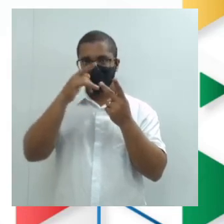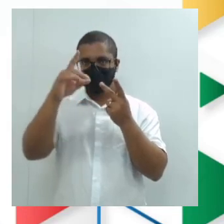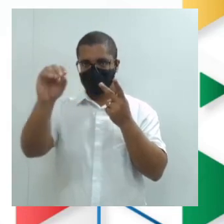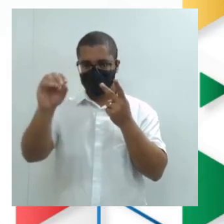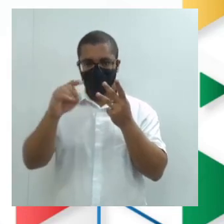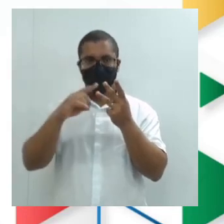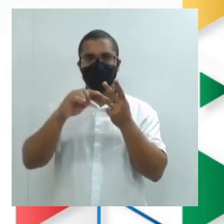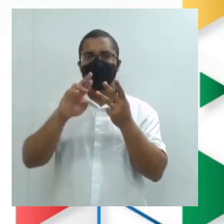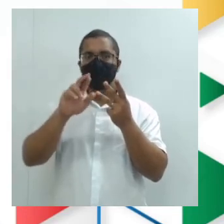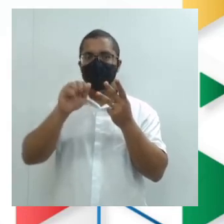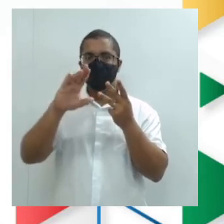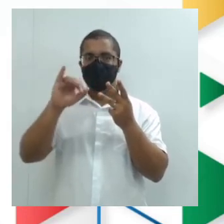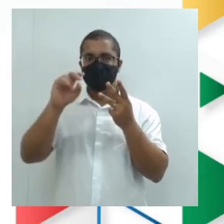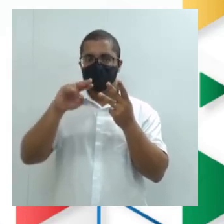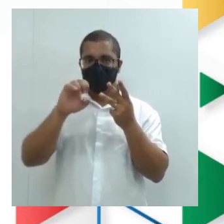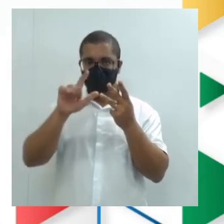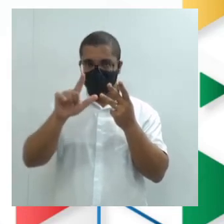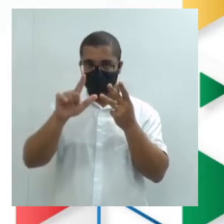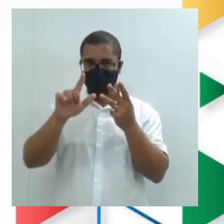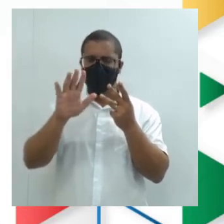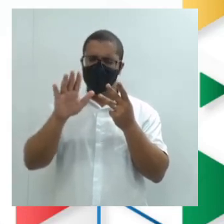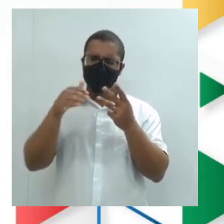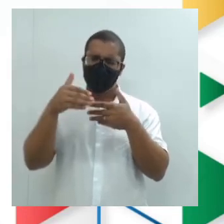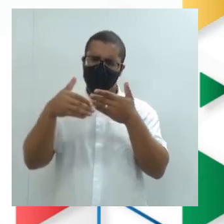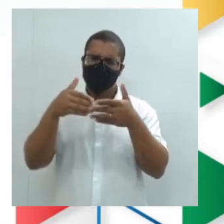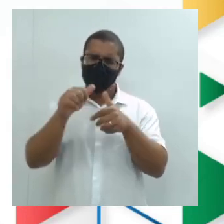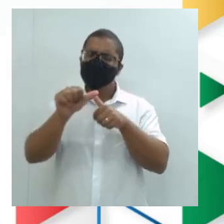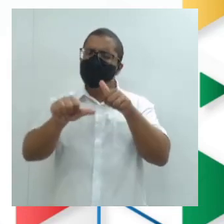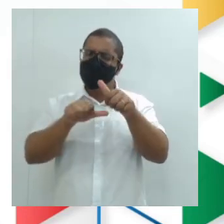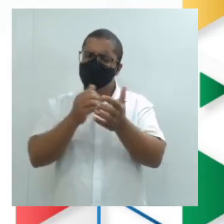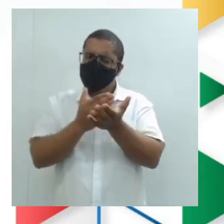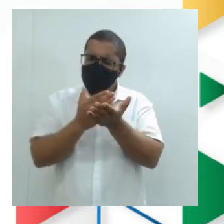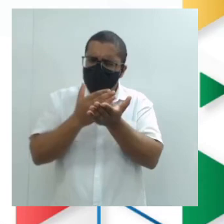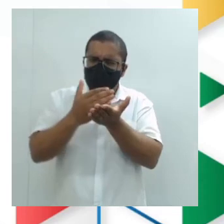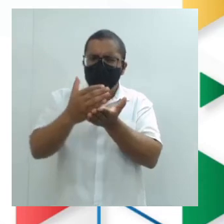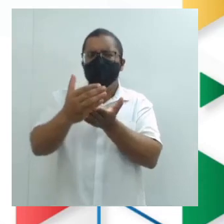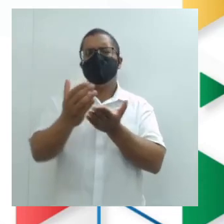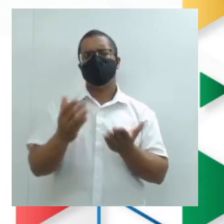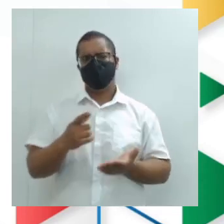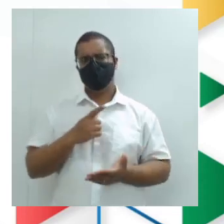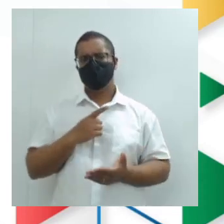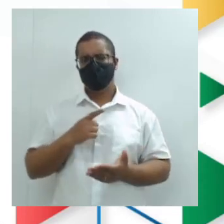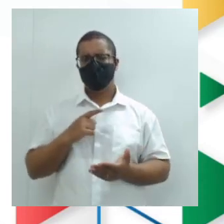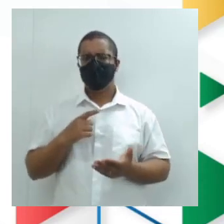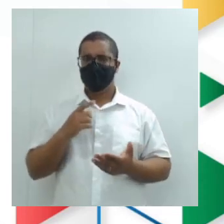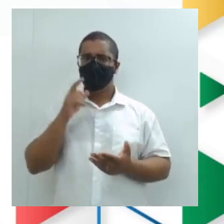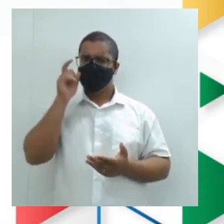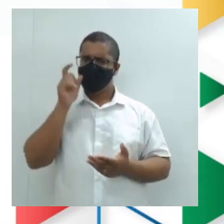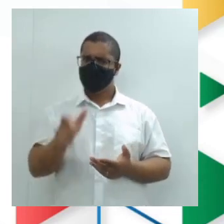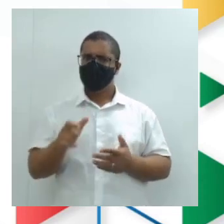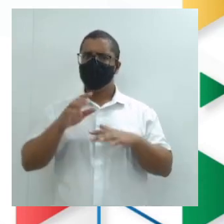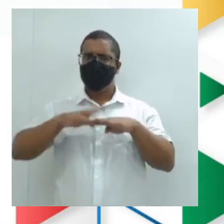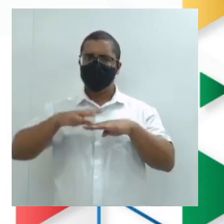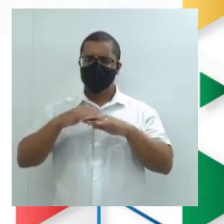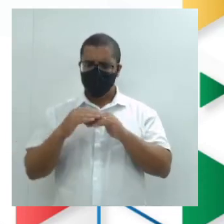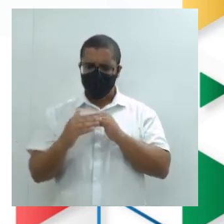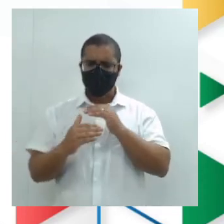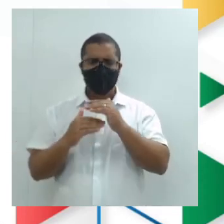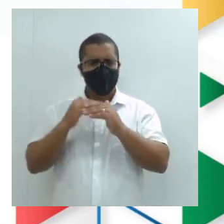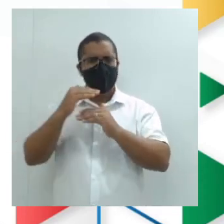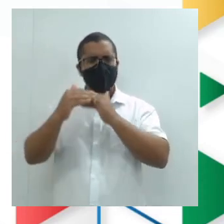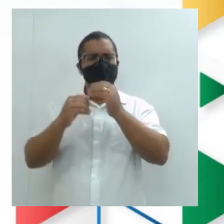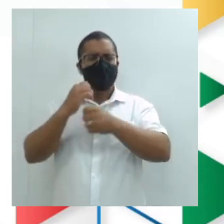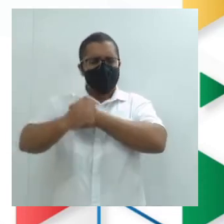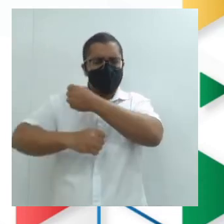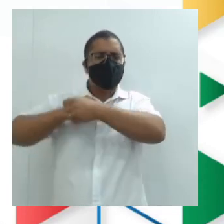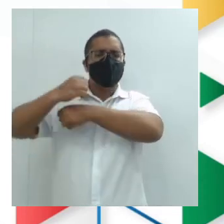racionais. Claro que isso mudou muito, mas foi um pontapé inicial bastante interessante. A matemática vem evoluindo a cada